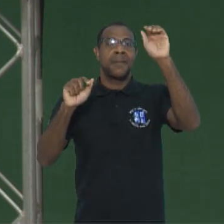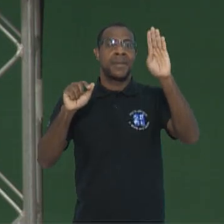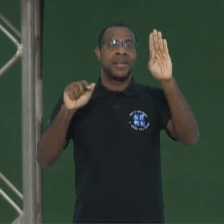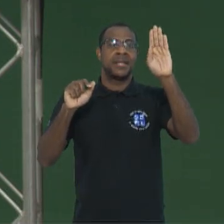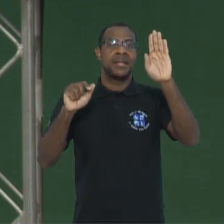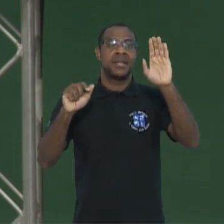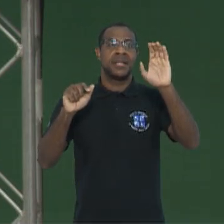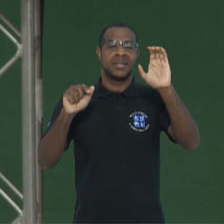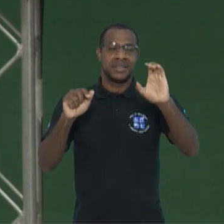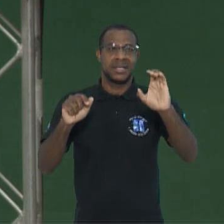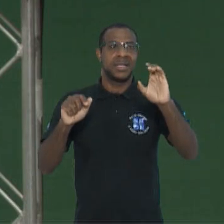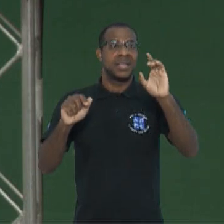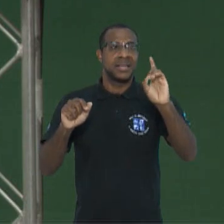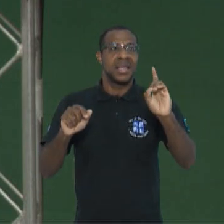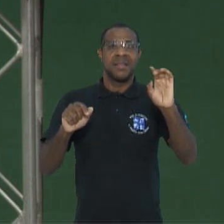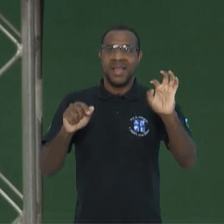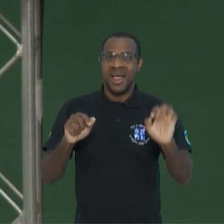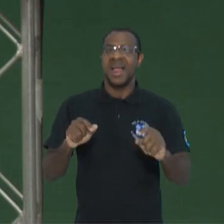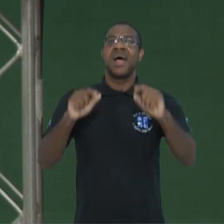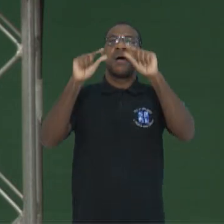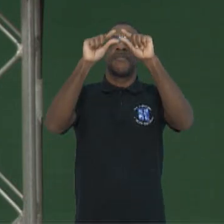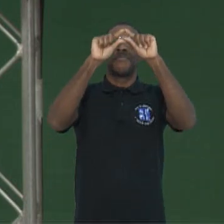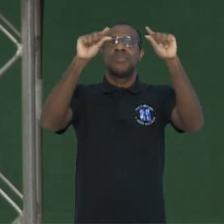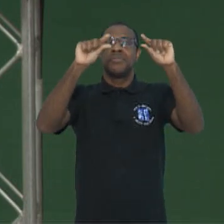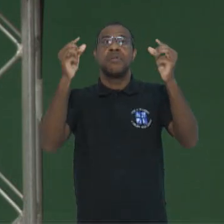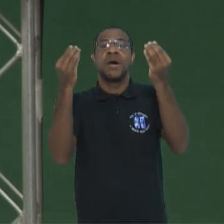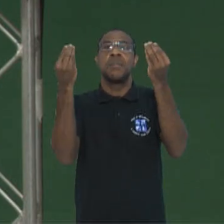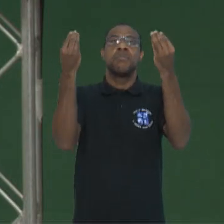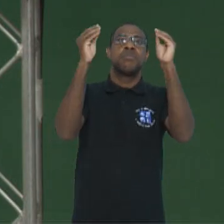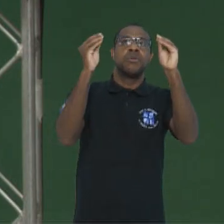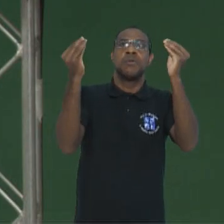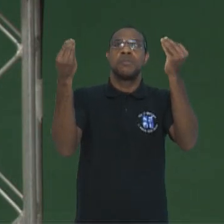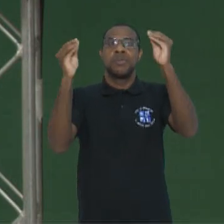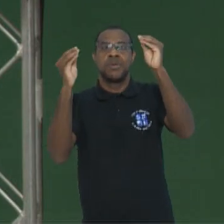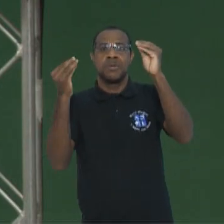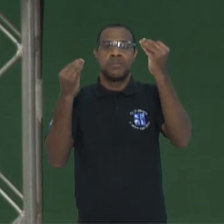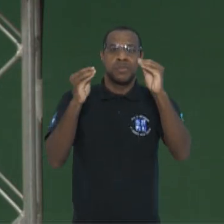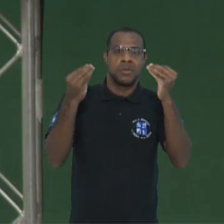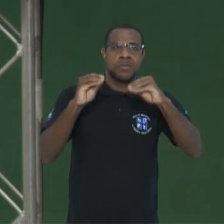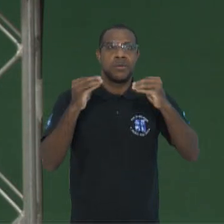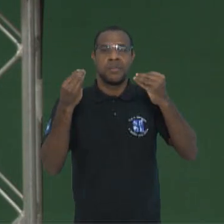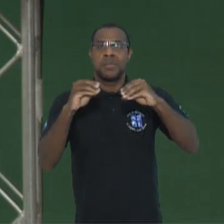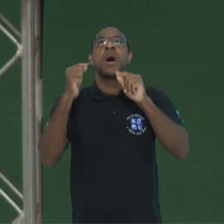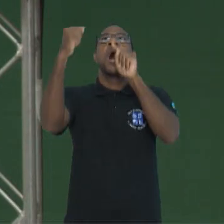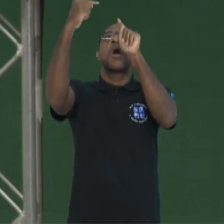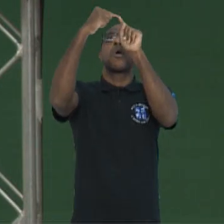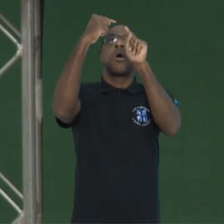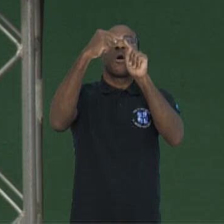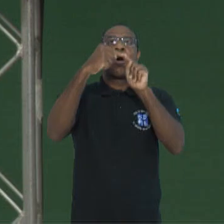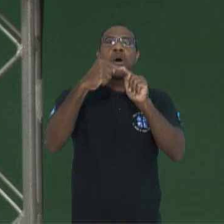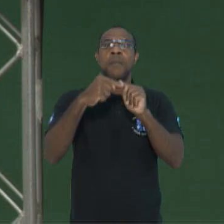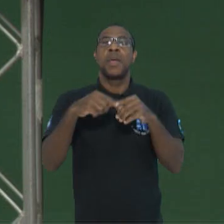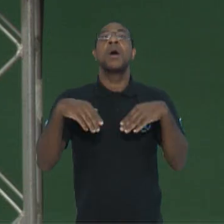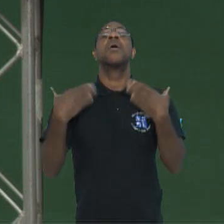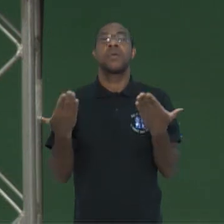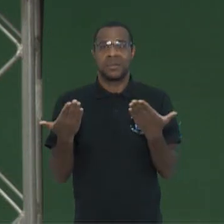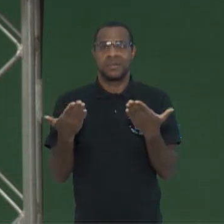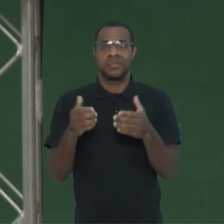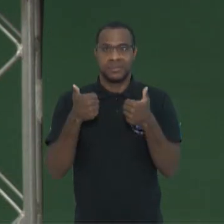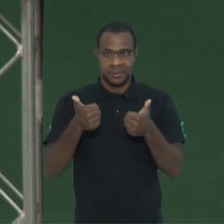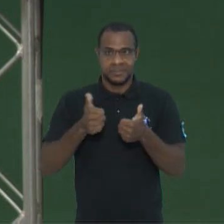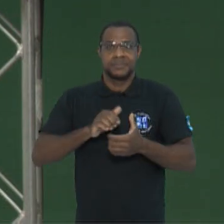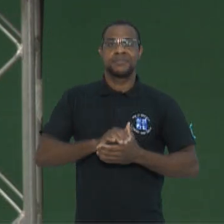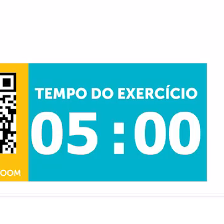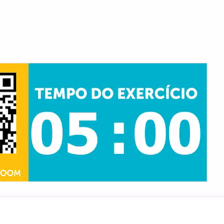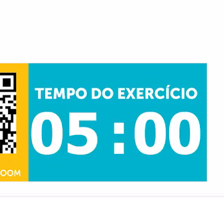estão presentes, vocês vão colocar um dos adjetivos. Eu vou dar um tempinho para vocês colocarem esses adjetivos em ordem e a gente